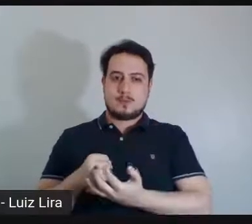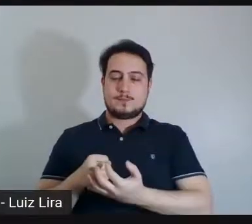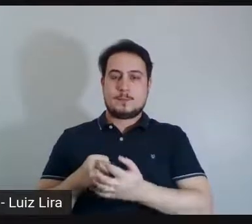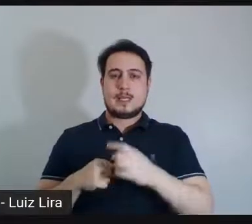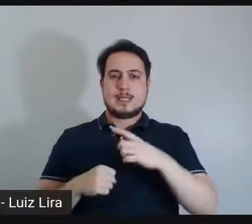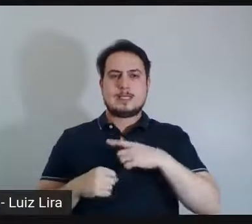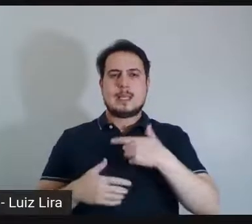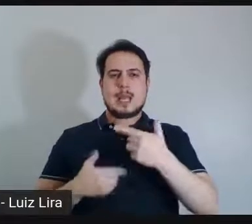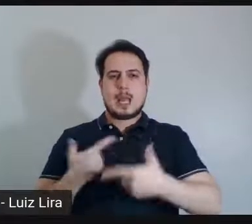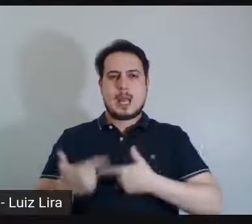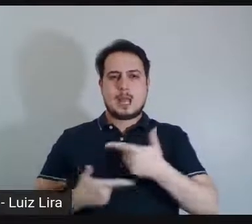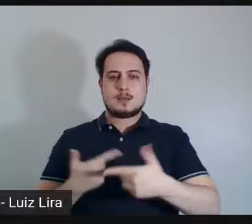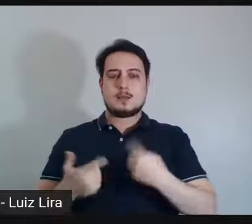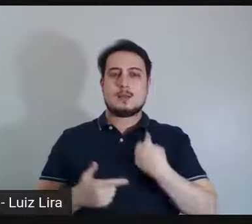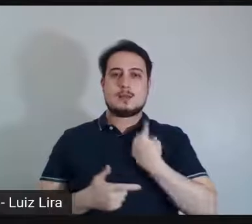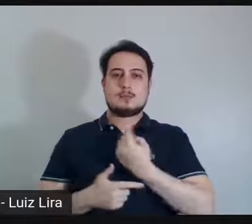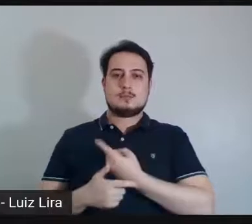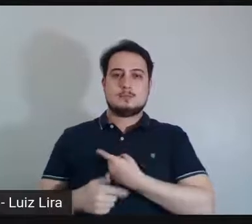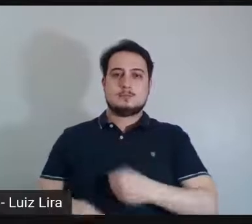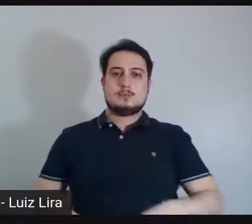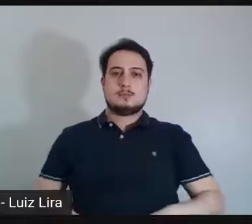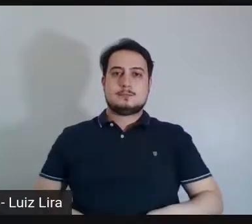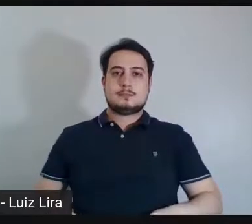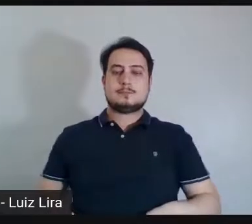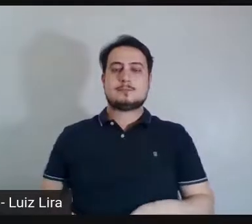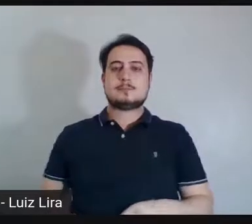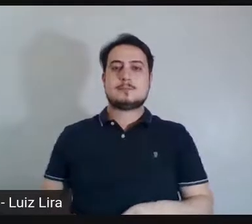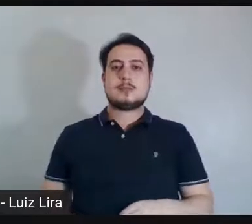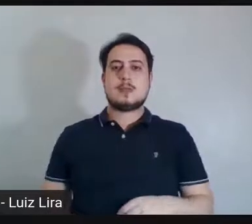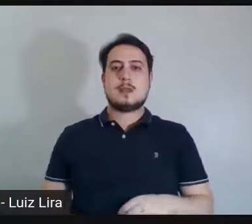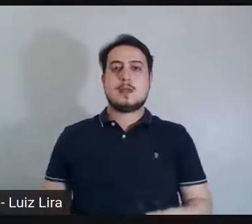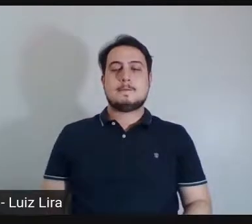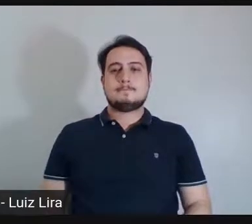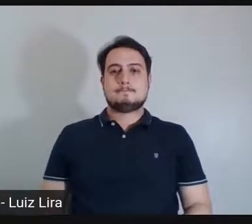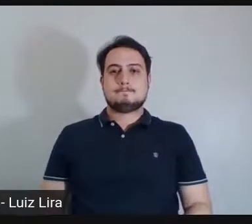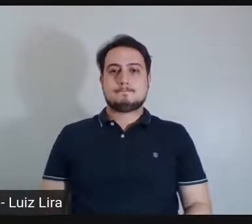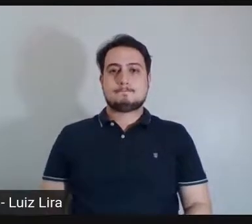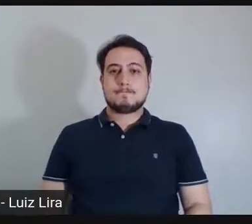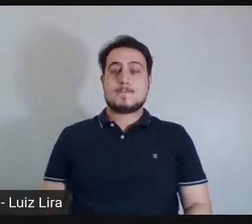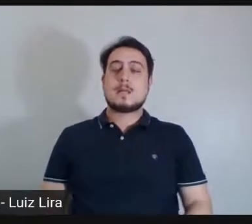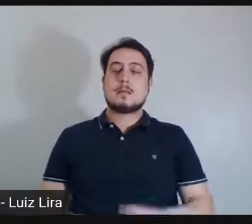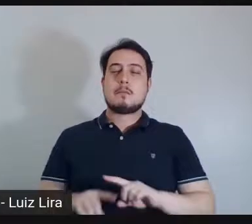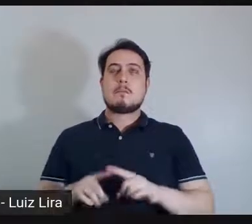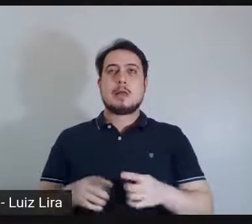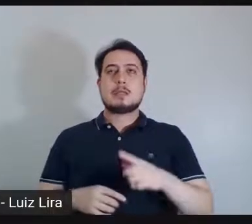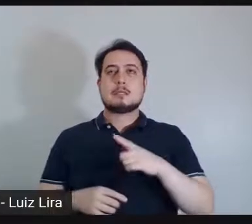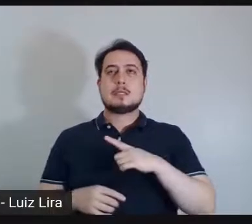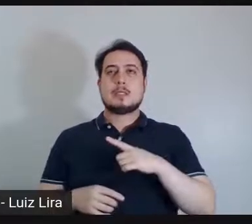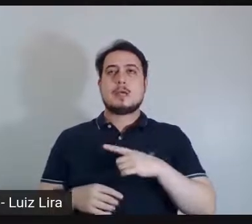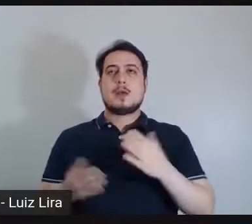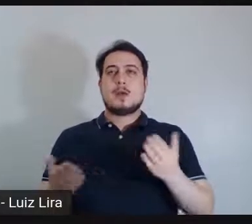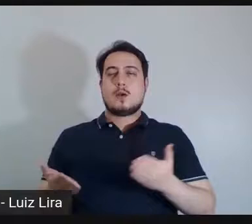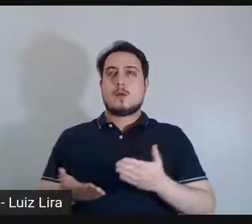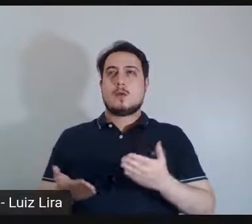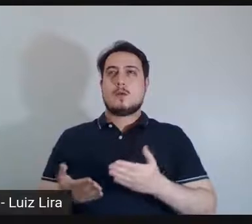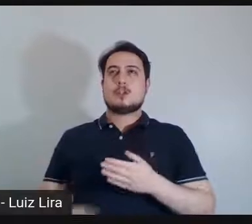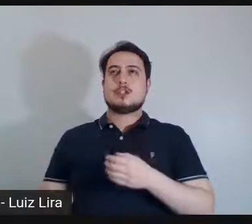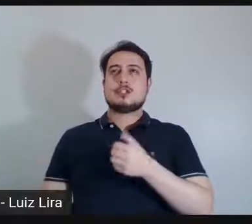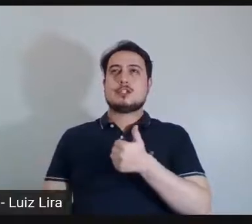Eu estou lendo aqui, né? Lógico, né? A gente não decora tudo, né? Mas tem, assim, hoje nós temos